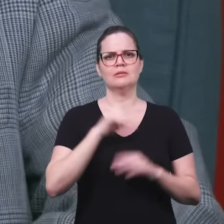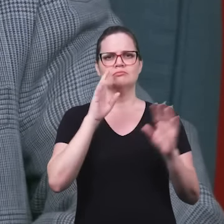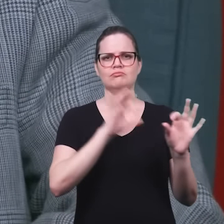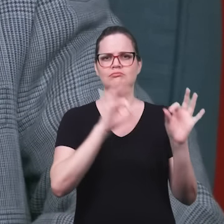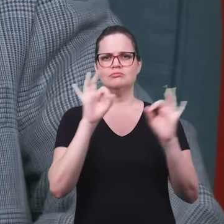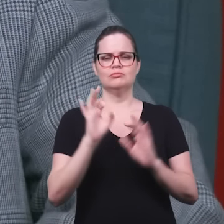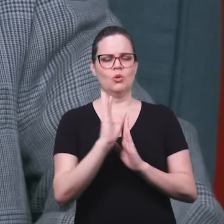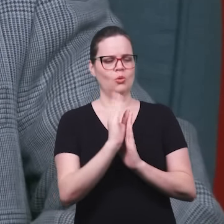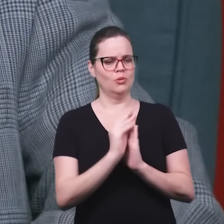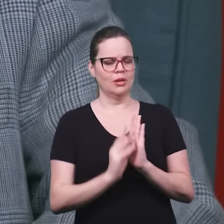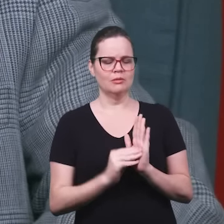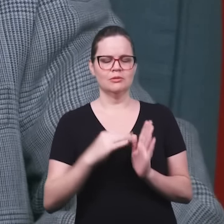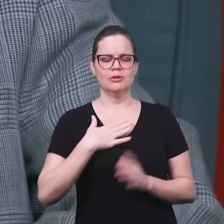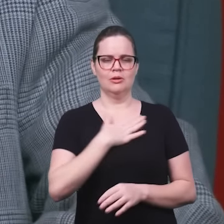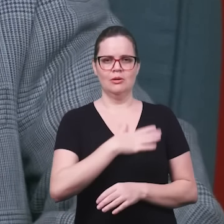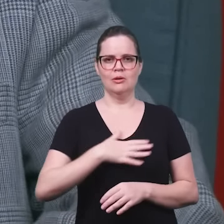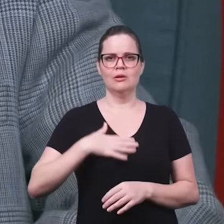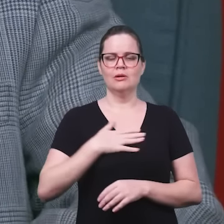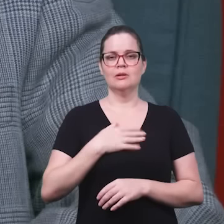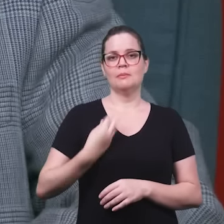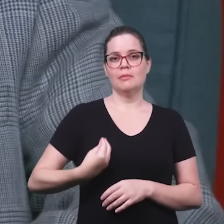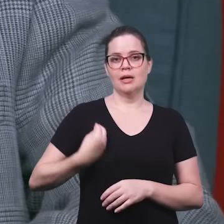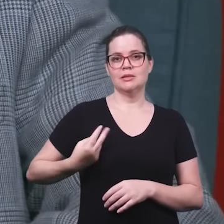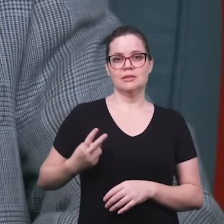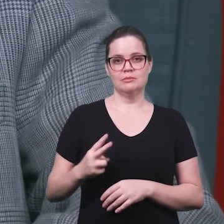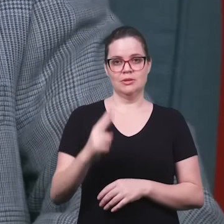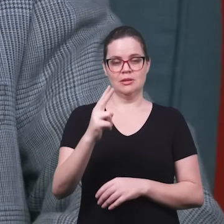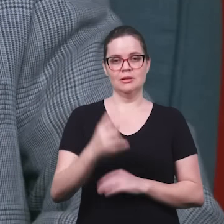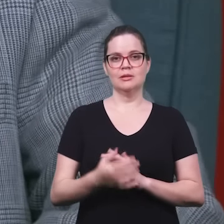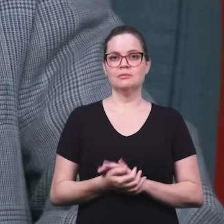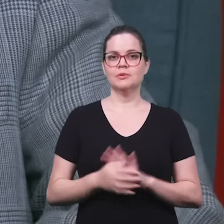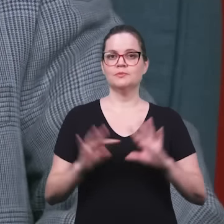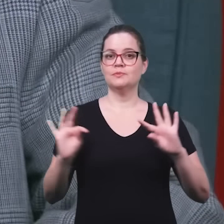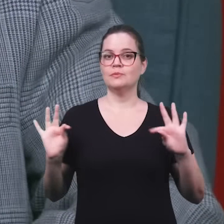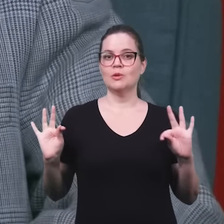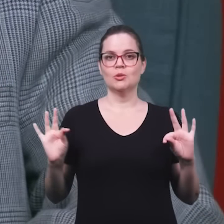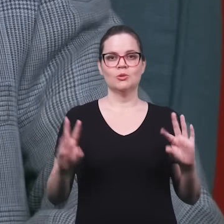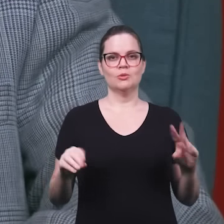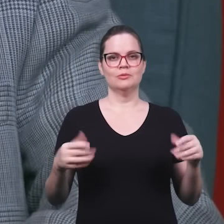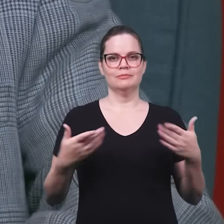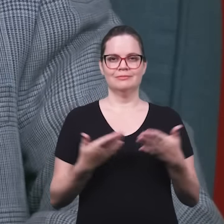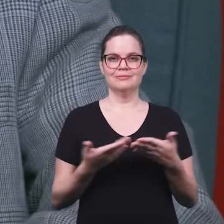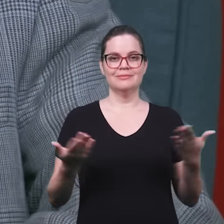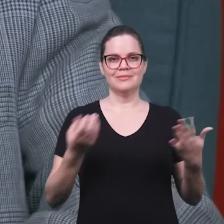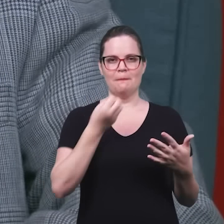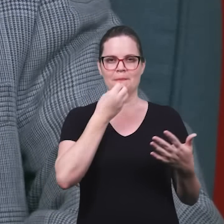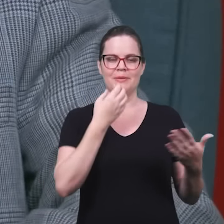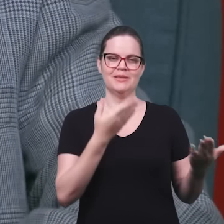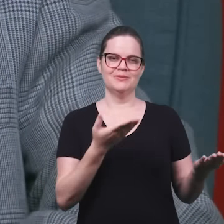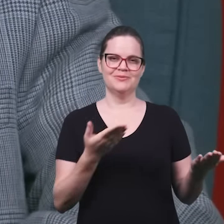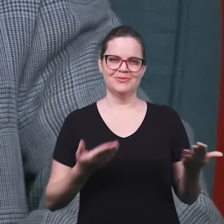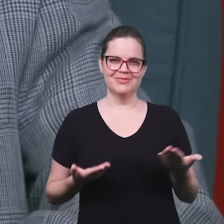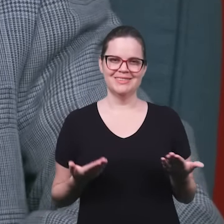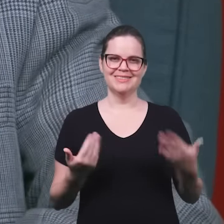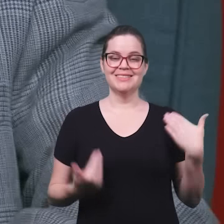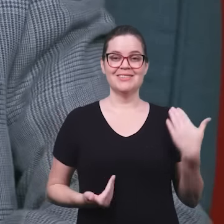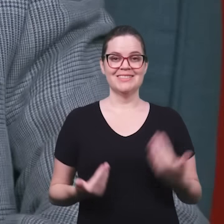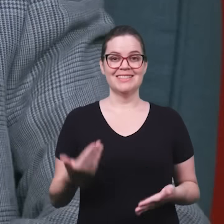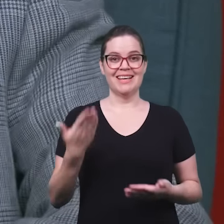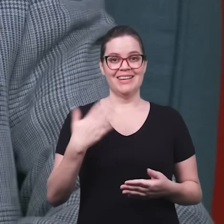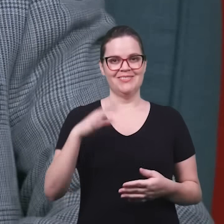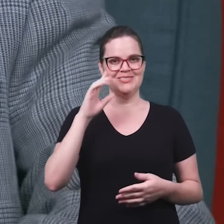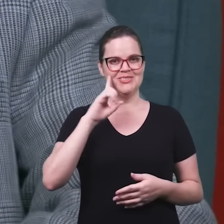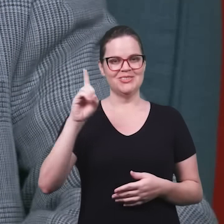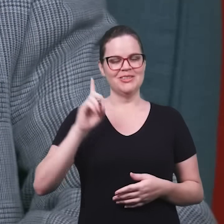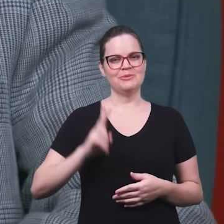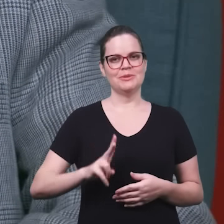nossos programas, assistem, participam, todos são sempre muito bem-vindos, são servos de